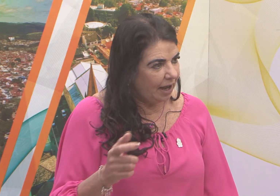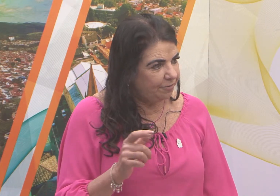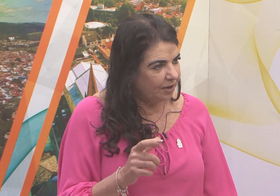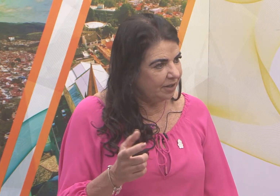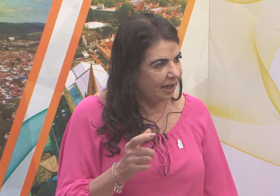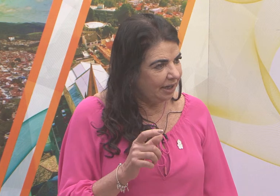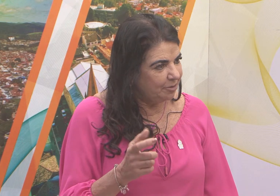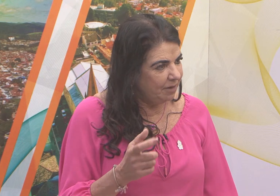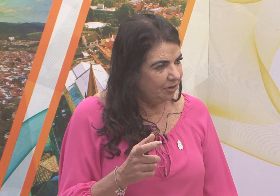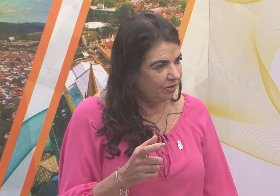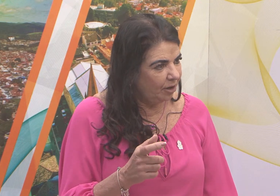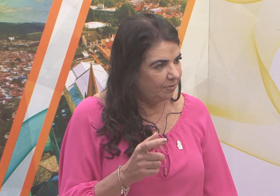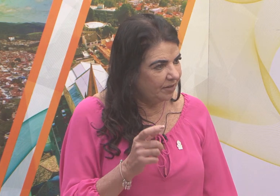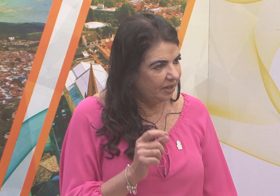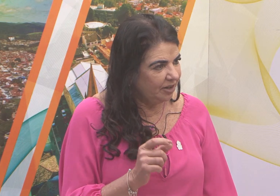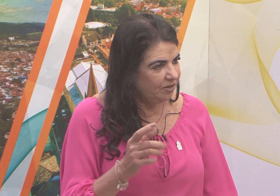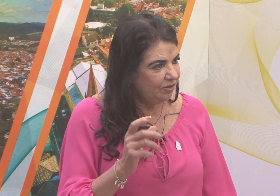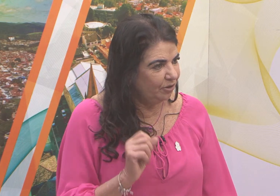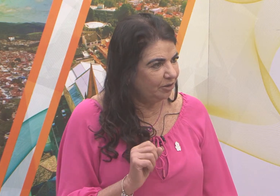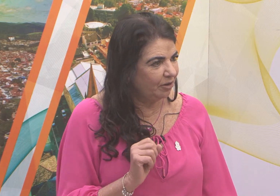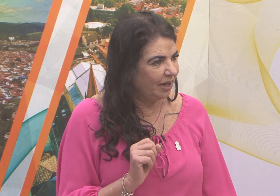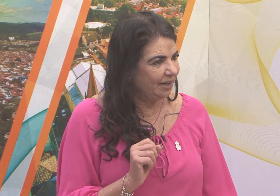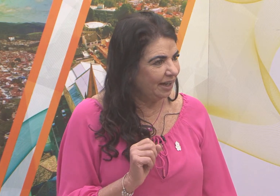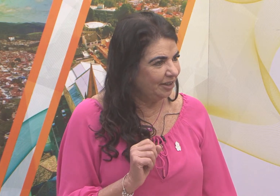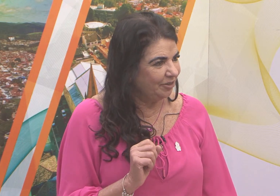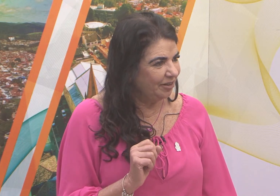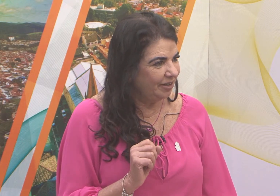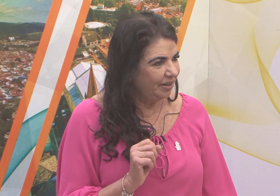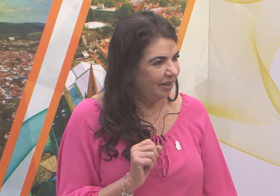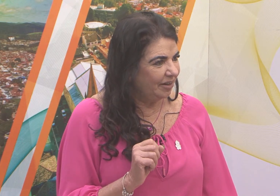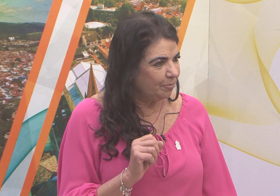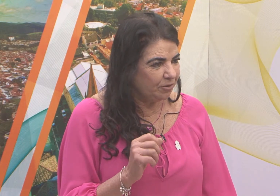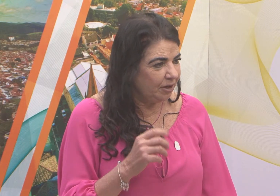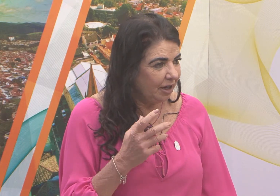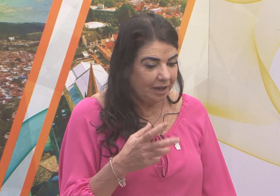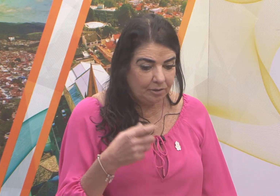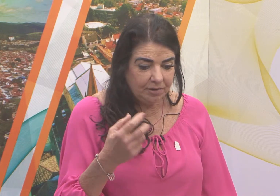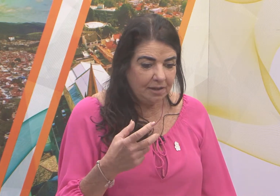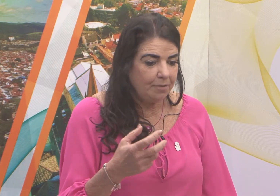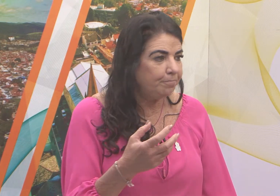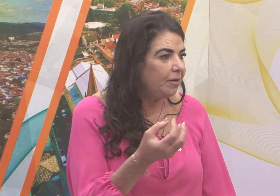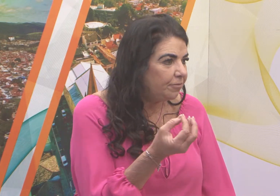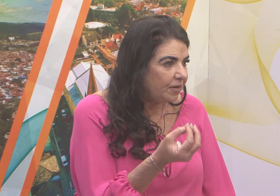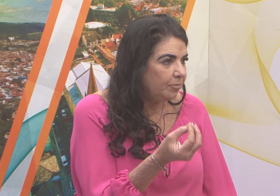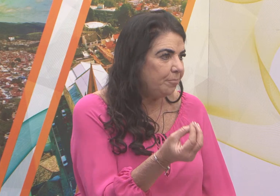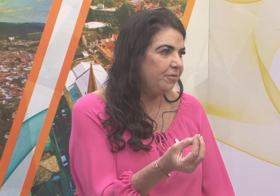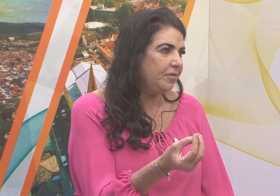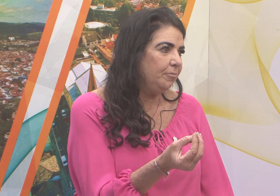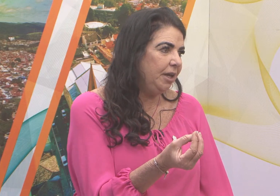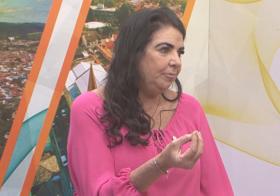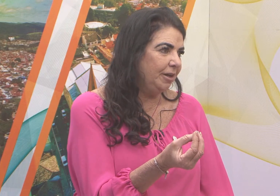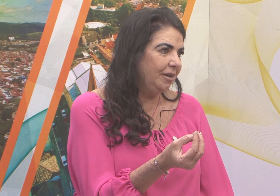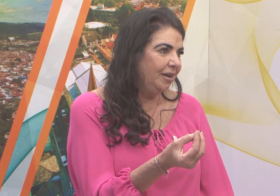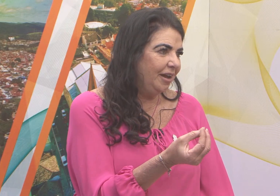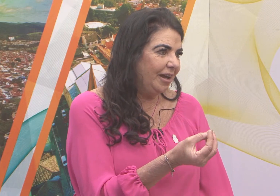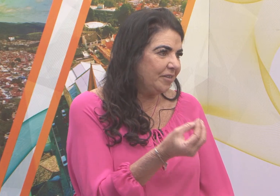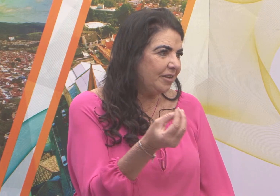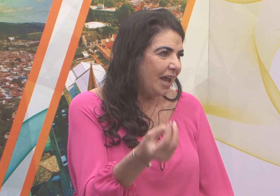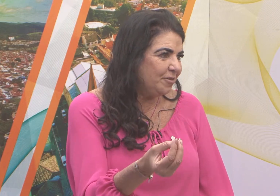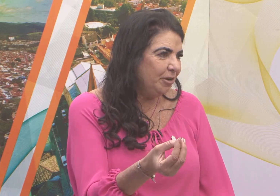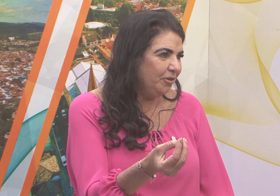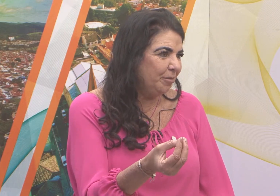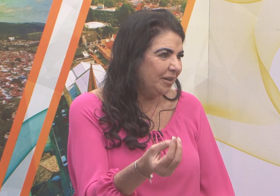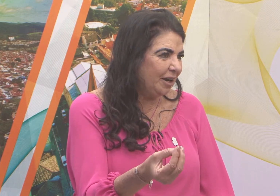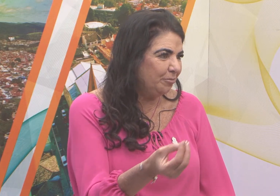Covid, a faixa etária que menos toma vacina é de 18 a 40 anos. Essa pessoa ela não tem tempo para fazer uma prevenção mínima. É